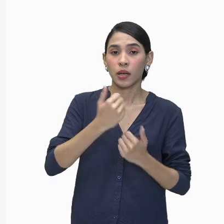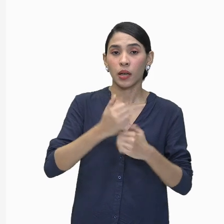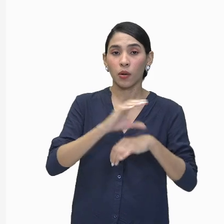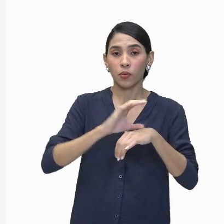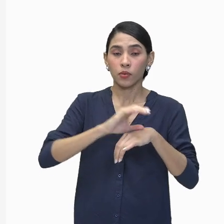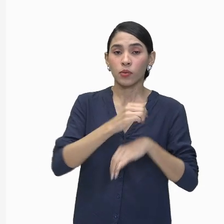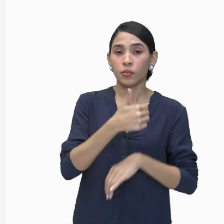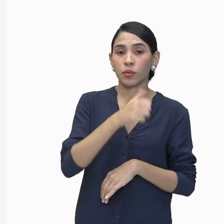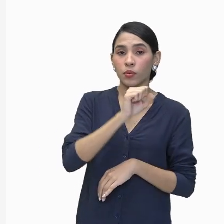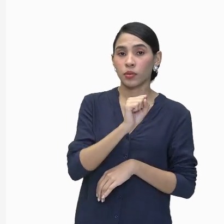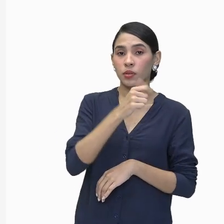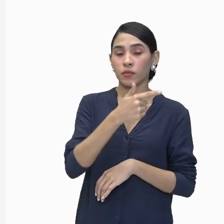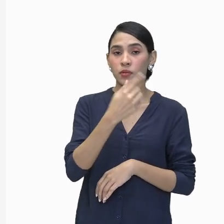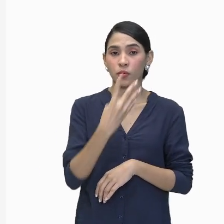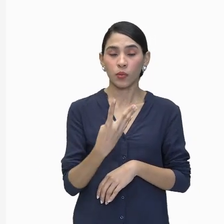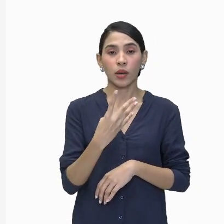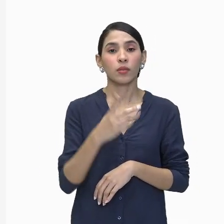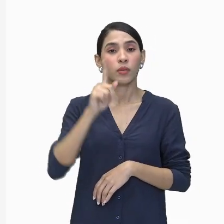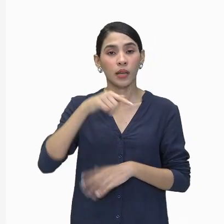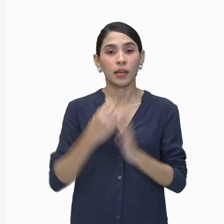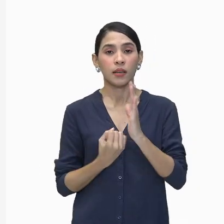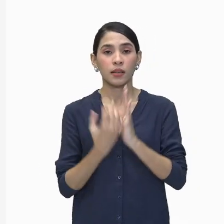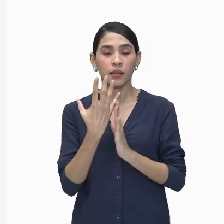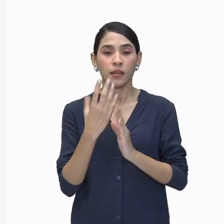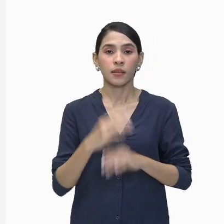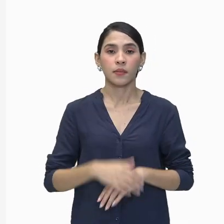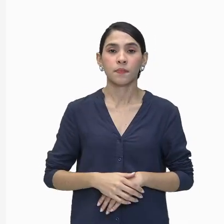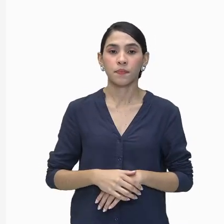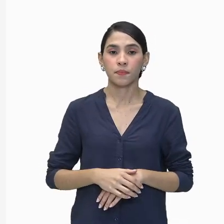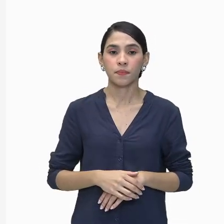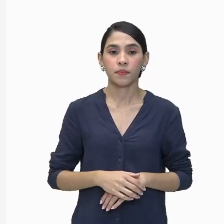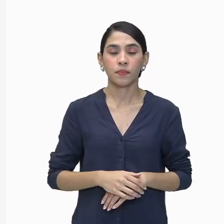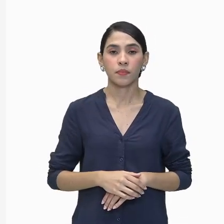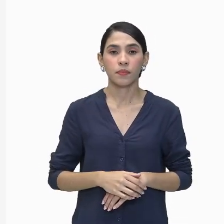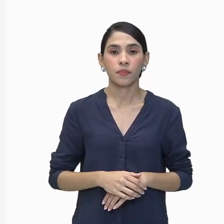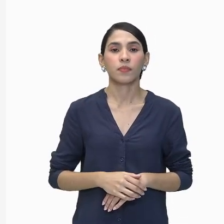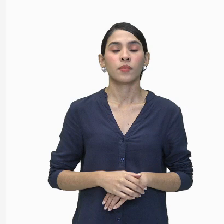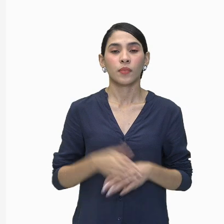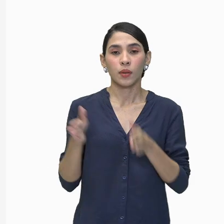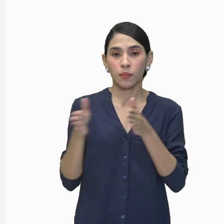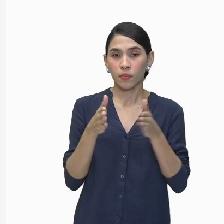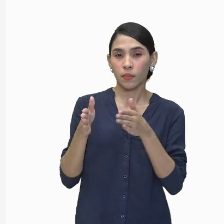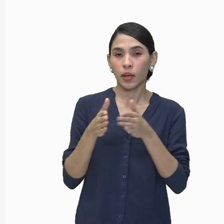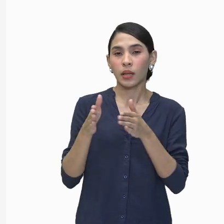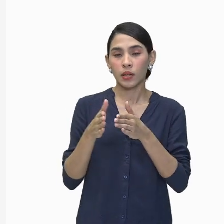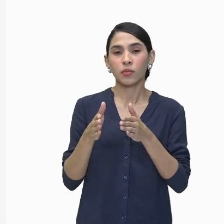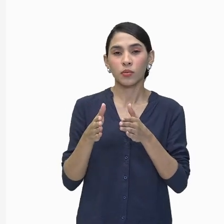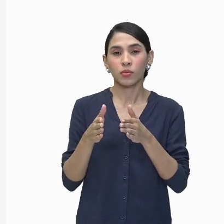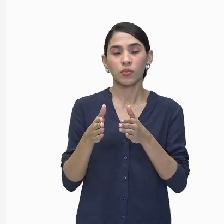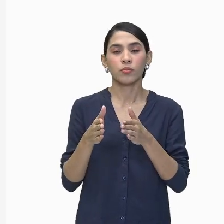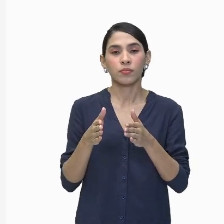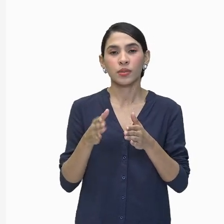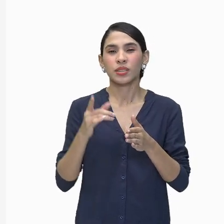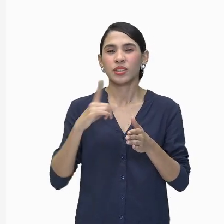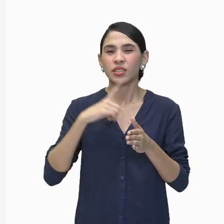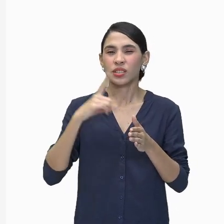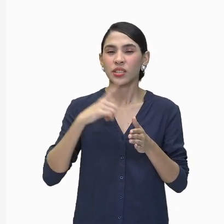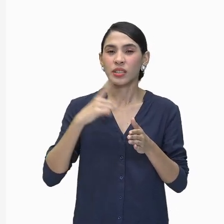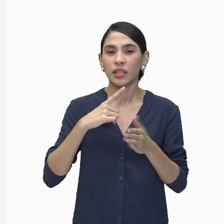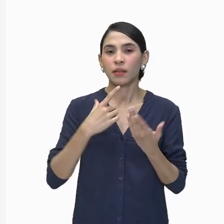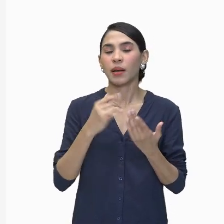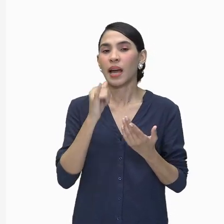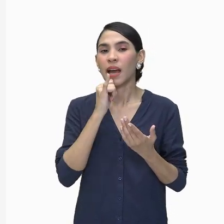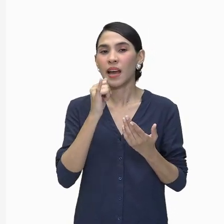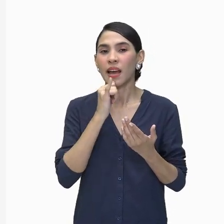de 1824, que foi criada, né? Lá ainda no período imperial, que dava amplos poderes para